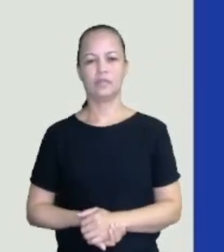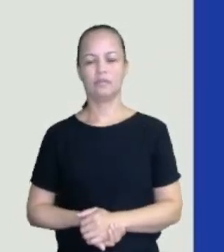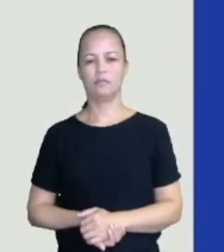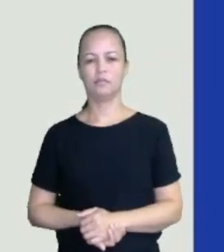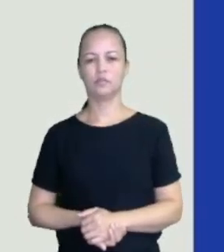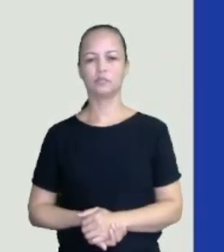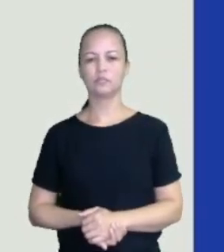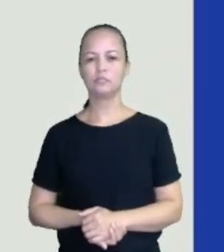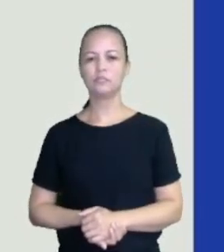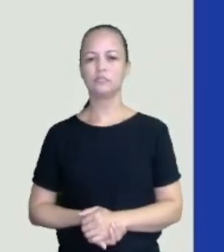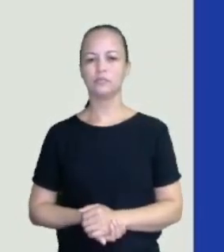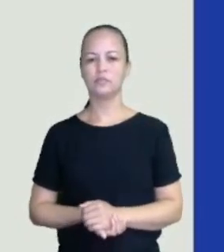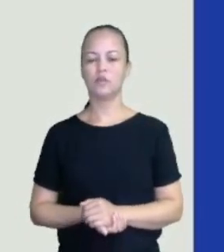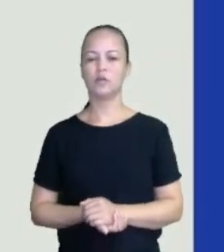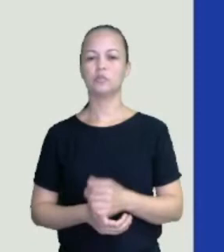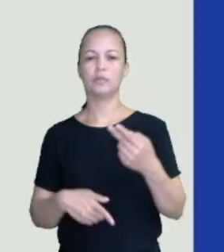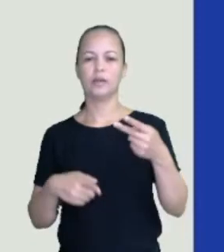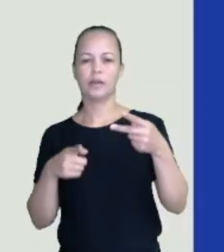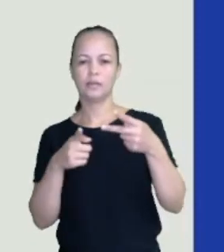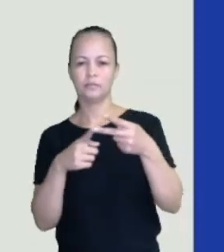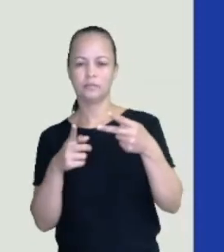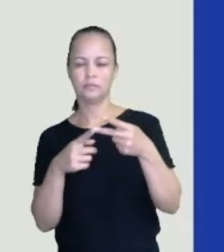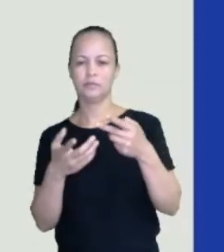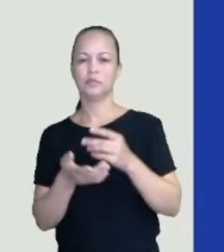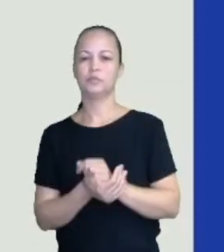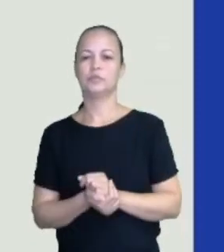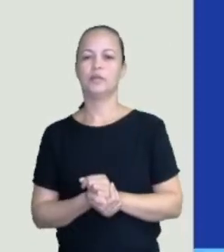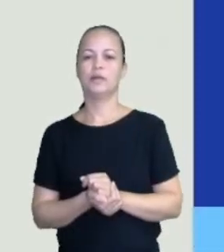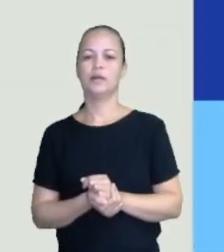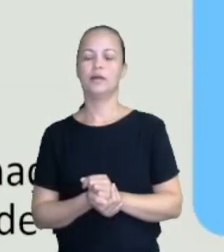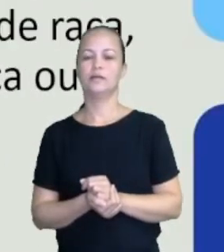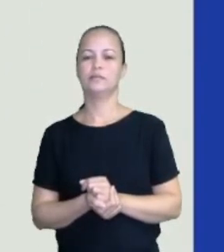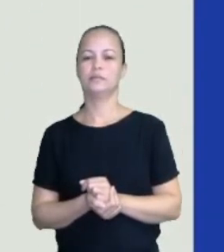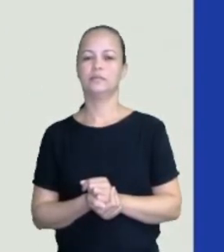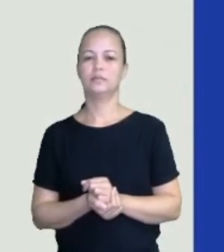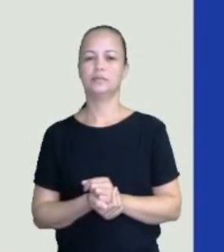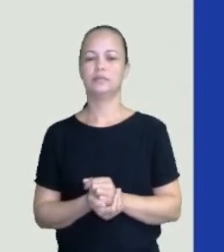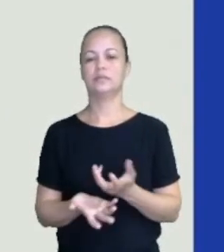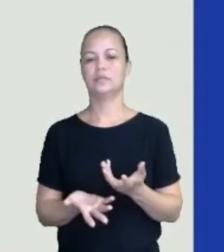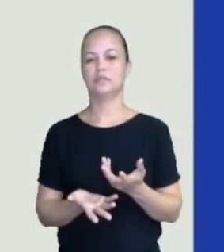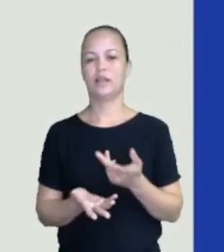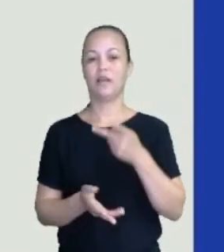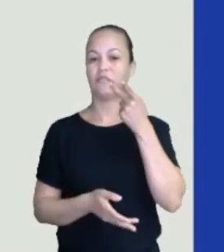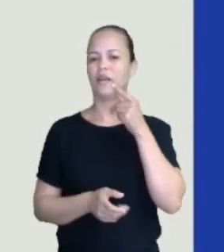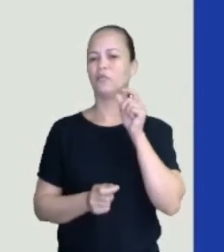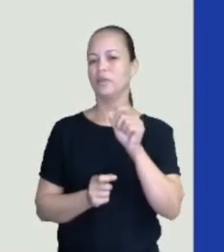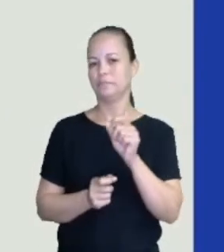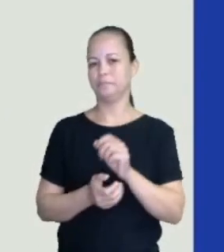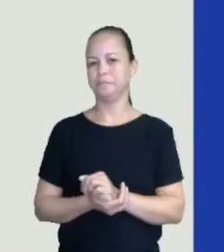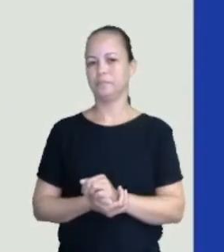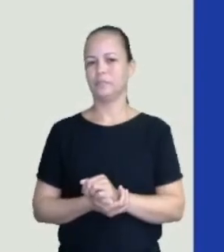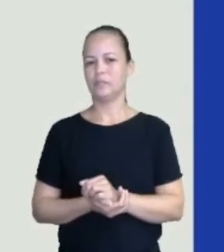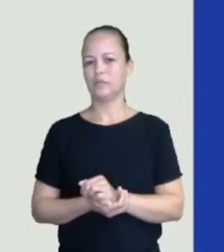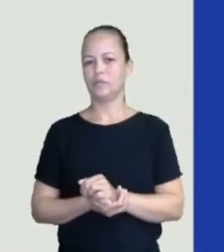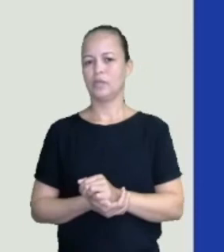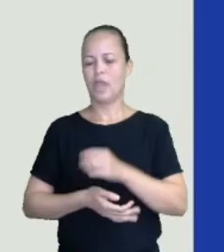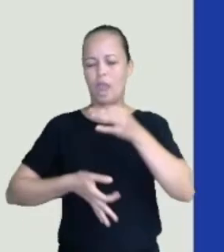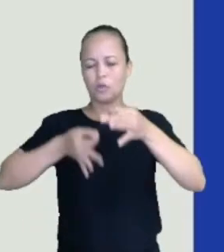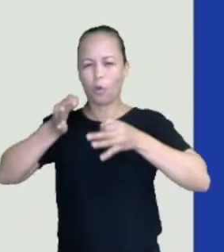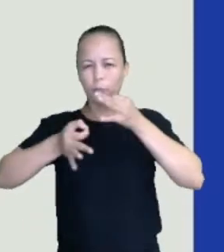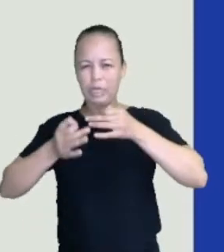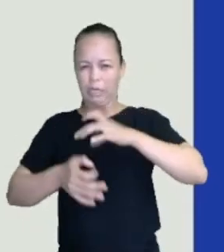Vamos para a próxima. A número 2, ela diz o seguinte: e o que é o discurso de